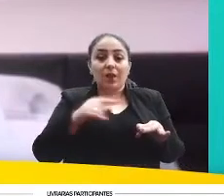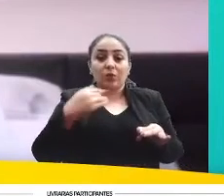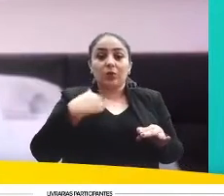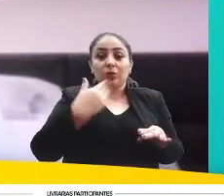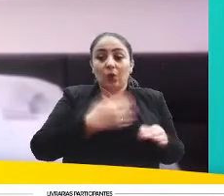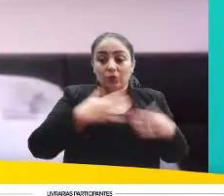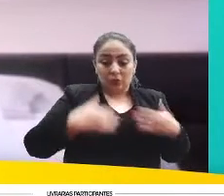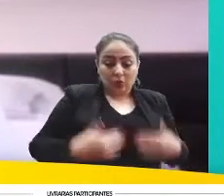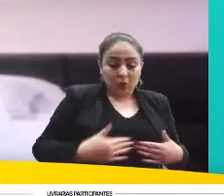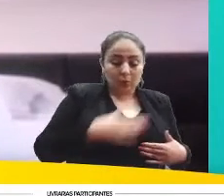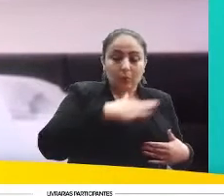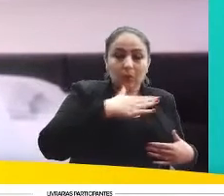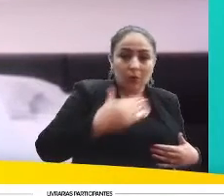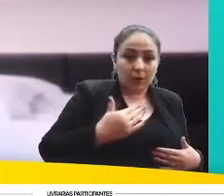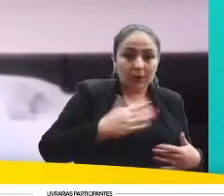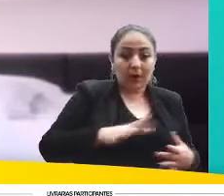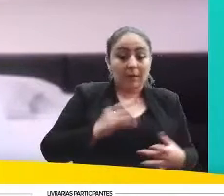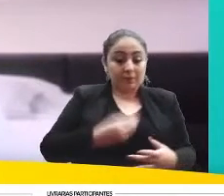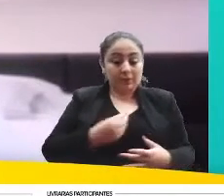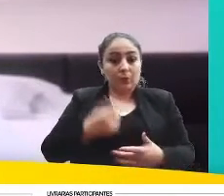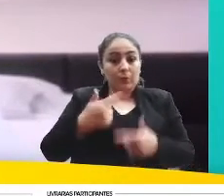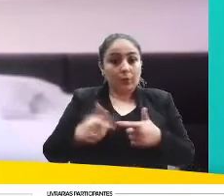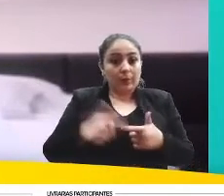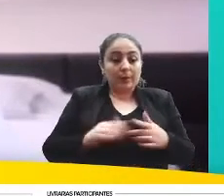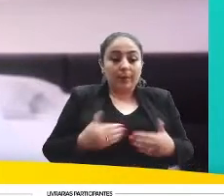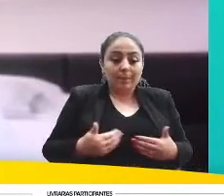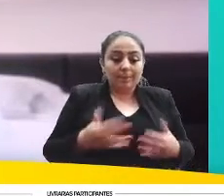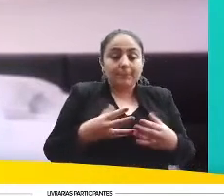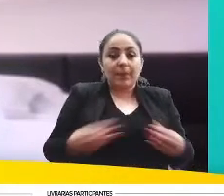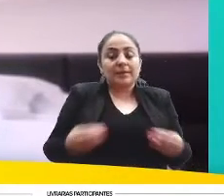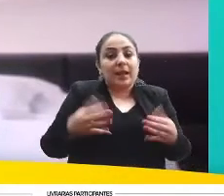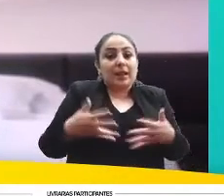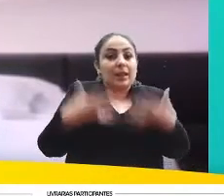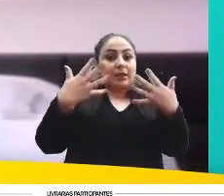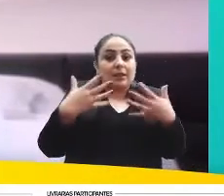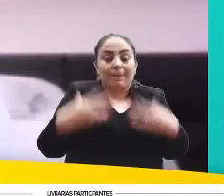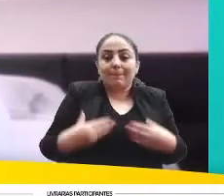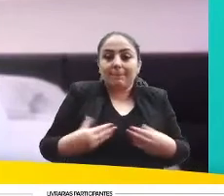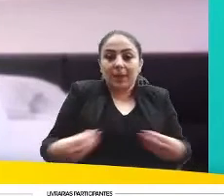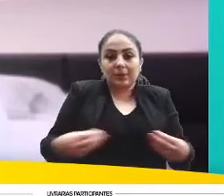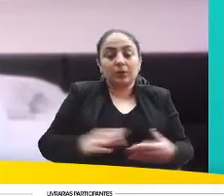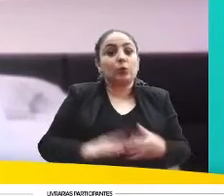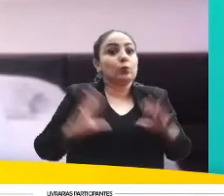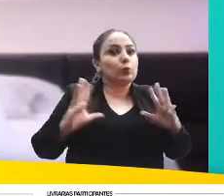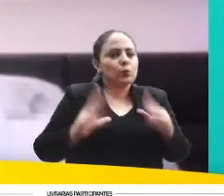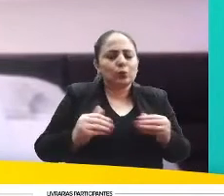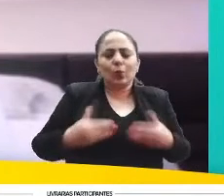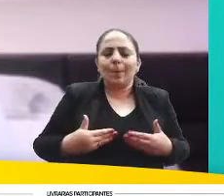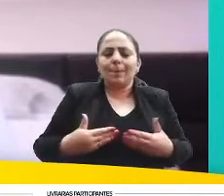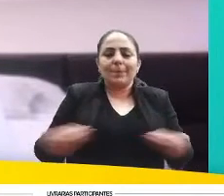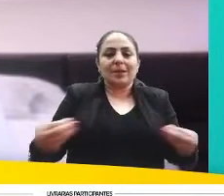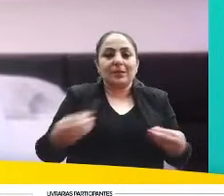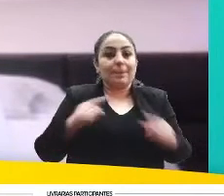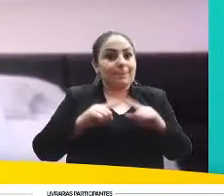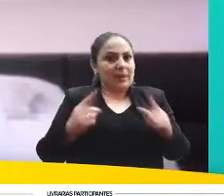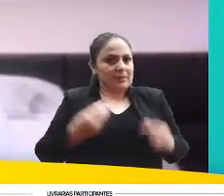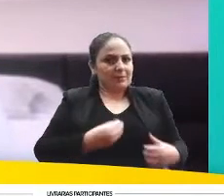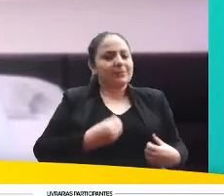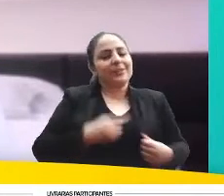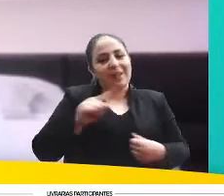nossos corpos que morrem, são os nossos problemas que passam, as alegrias que passam. Isso tudo passa, mas a nossa